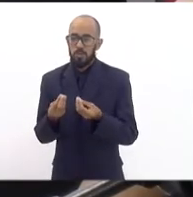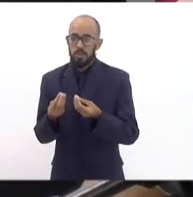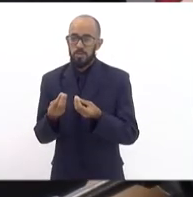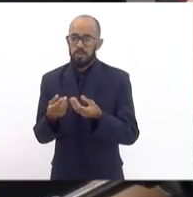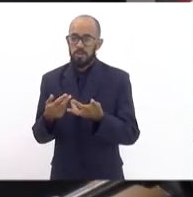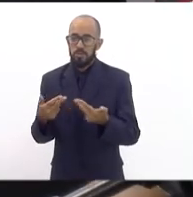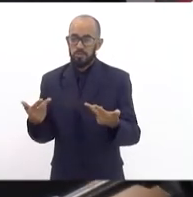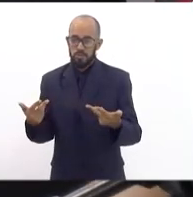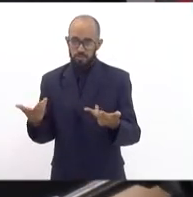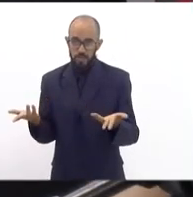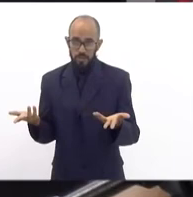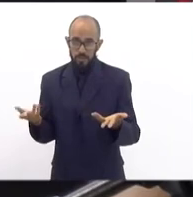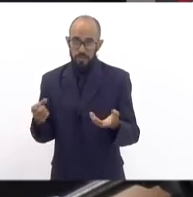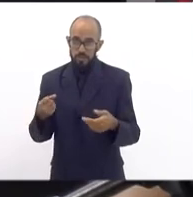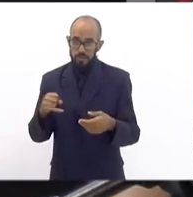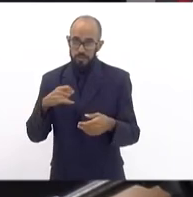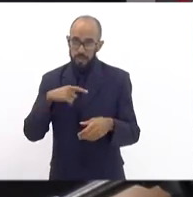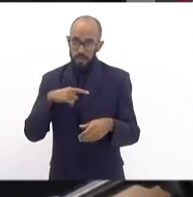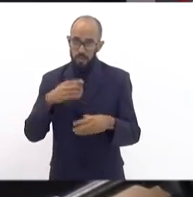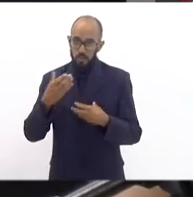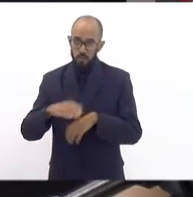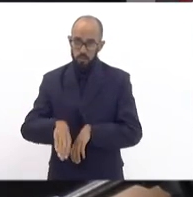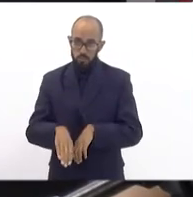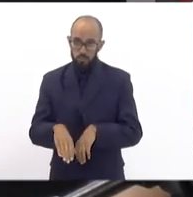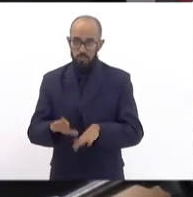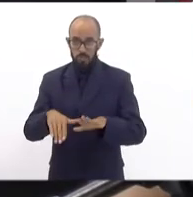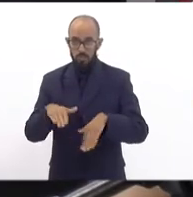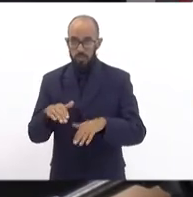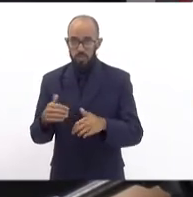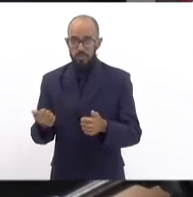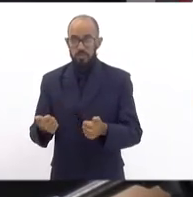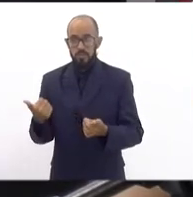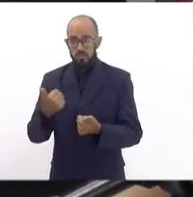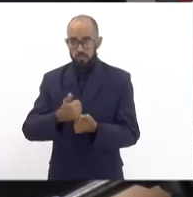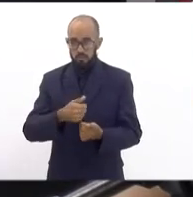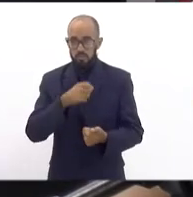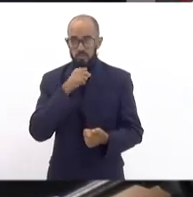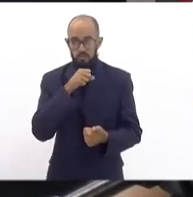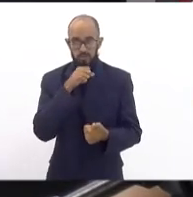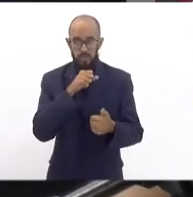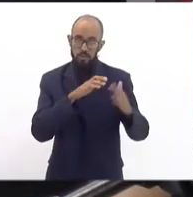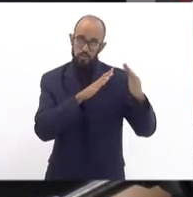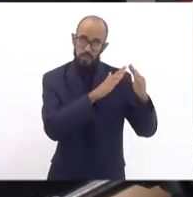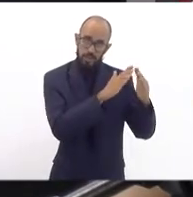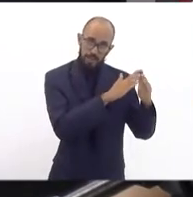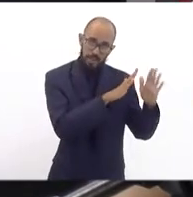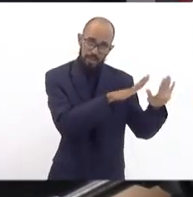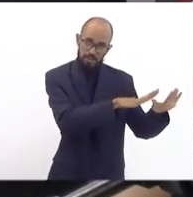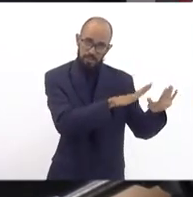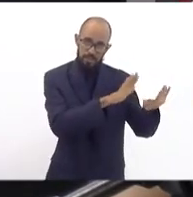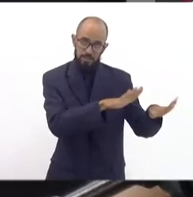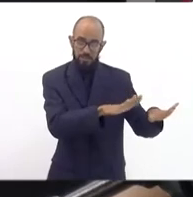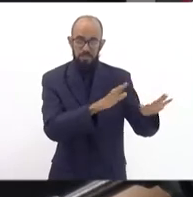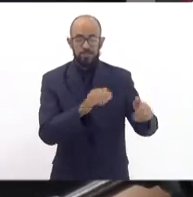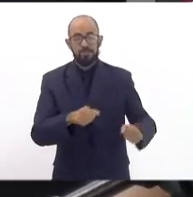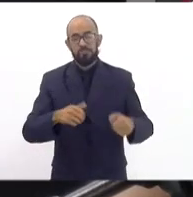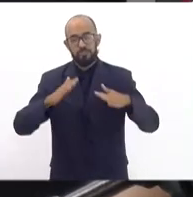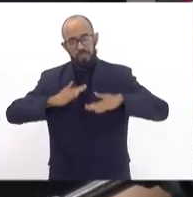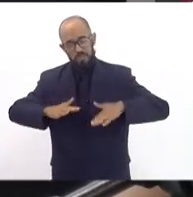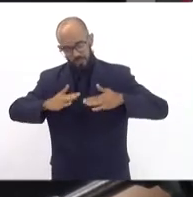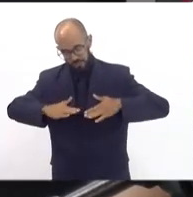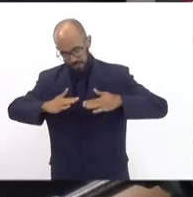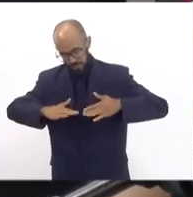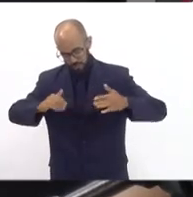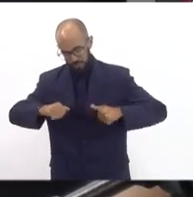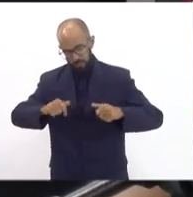concurso público, quiçá os velhos já pudessem estar em casa, né, com seu justo descanso por tantos